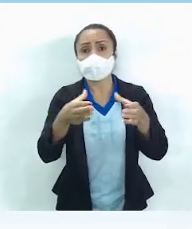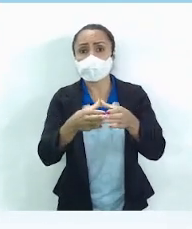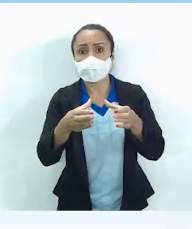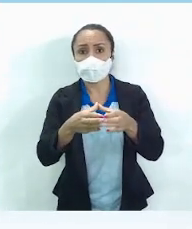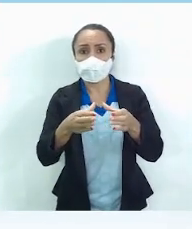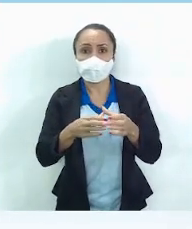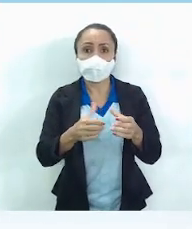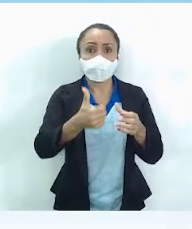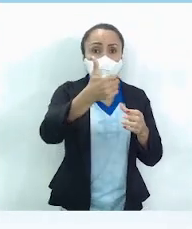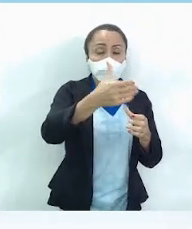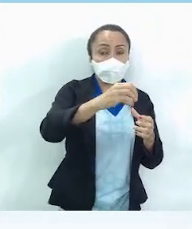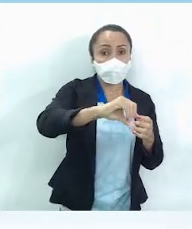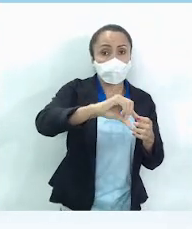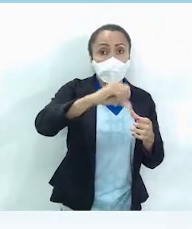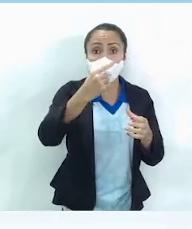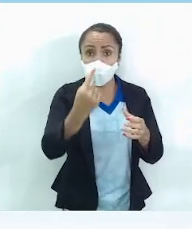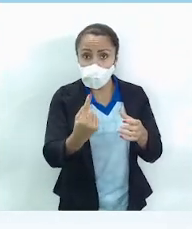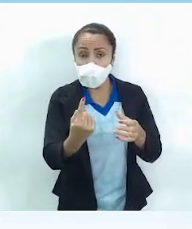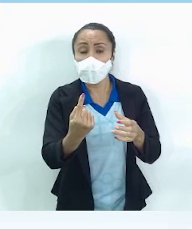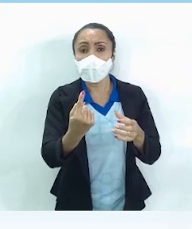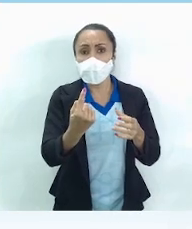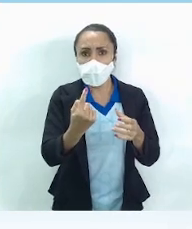em 1991,